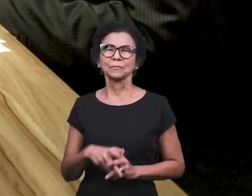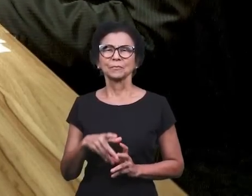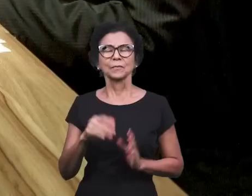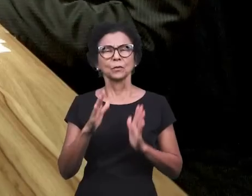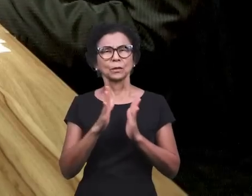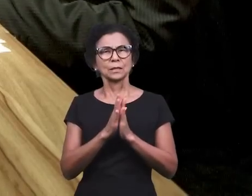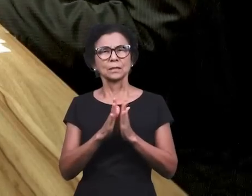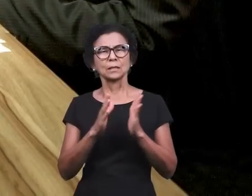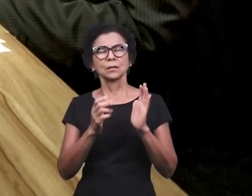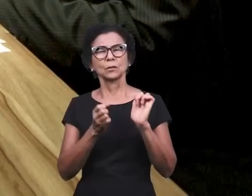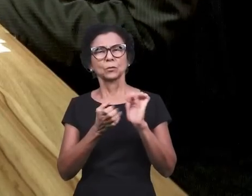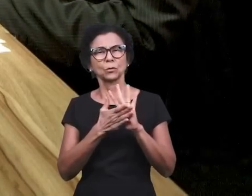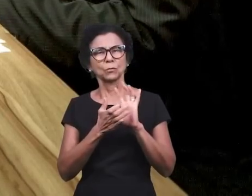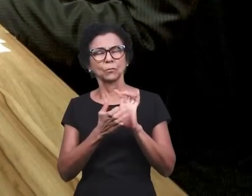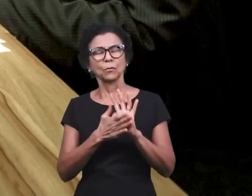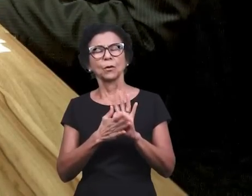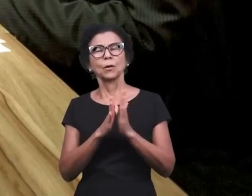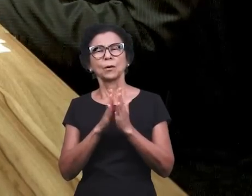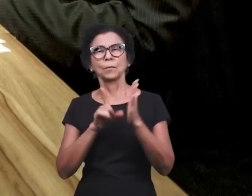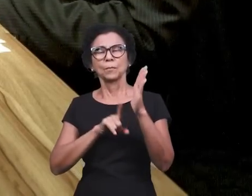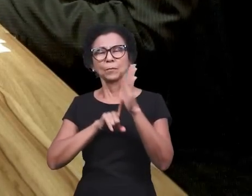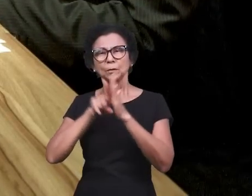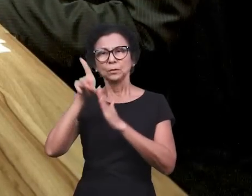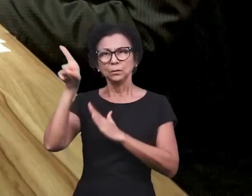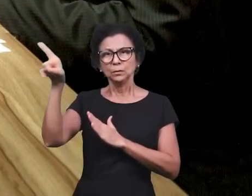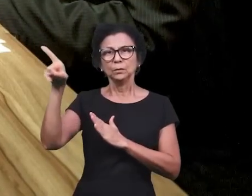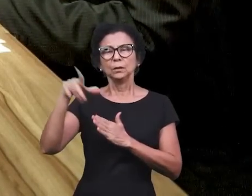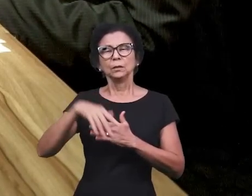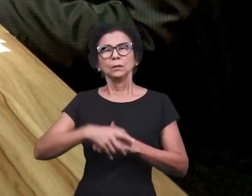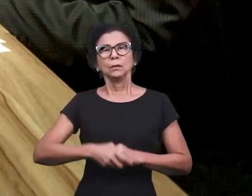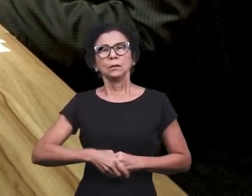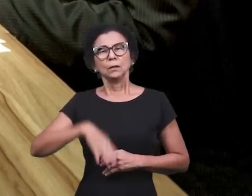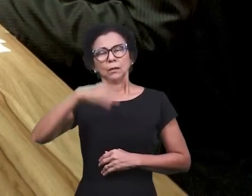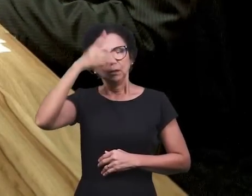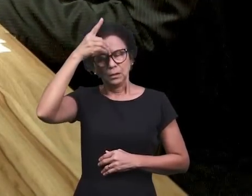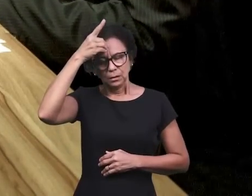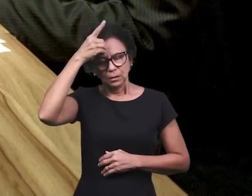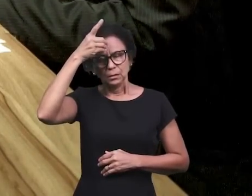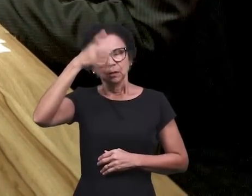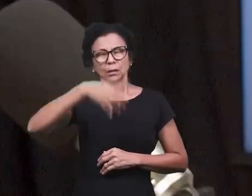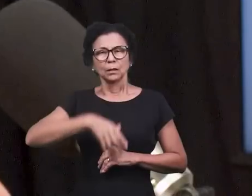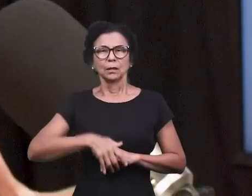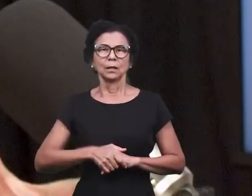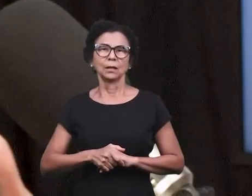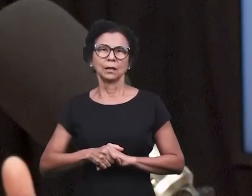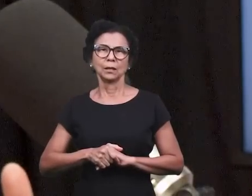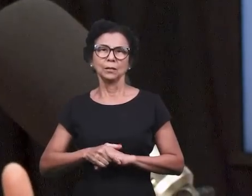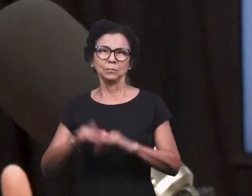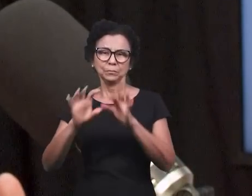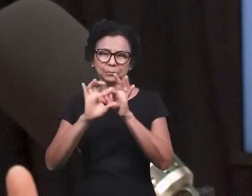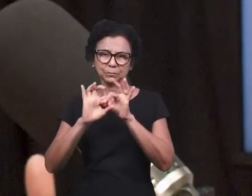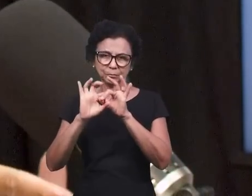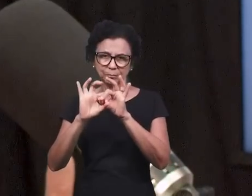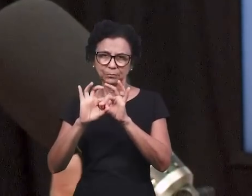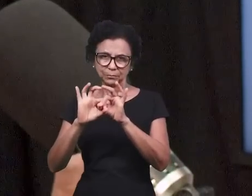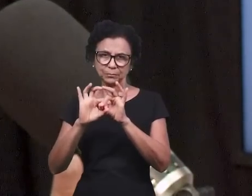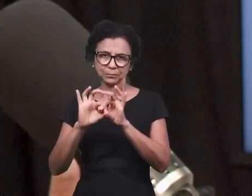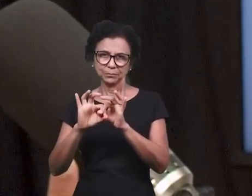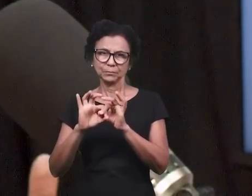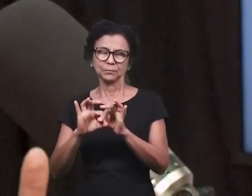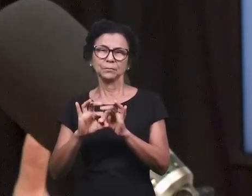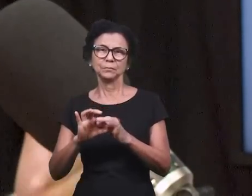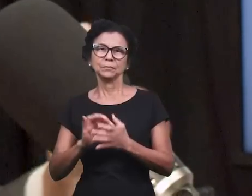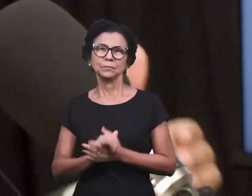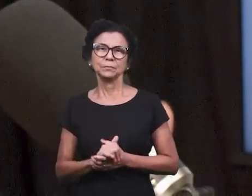graça, a oração, o louvor, a palavra, consulta a palavra, os dons espirituais, a comunhão do corpo, você comentou,